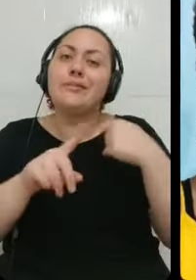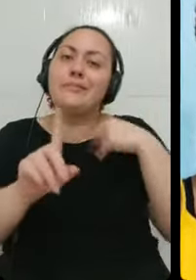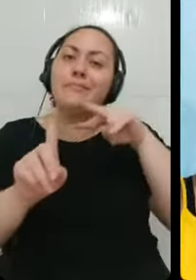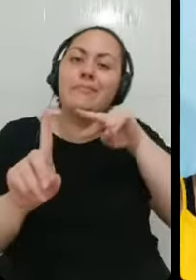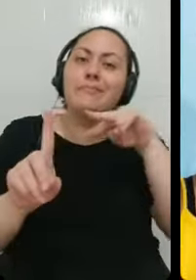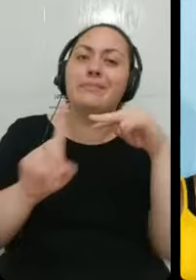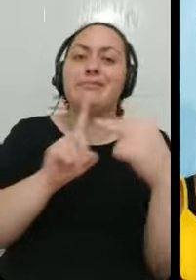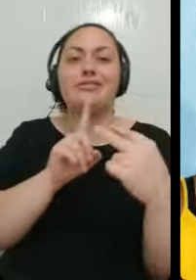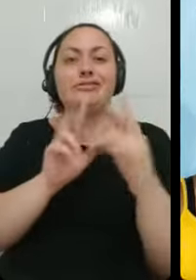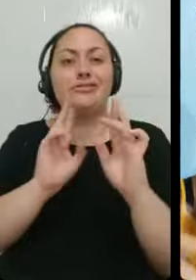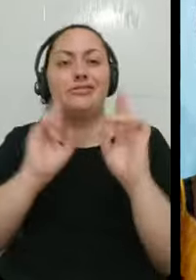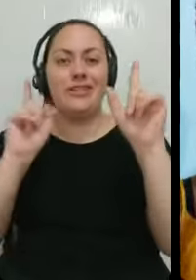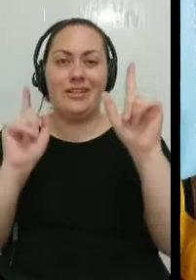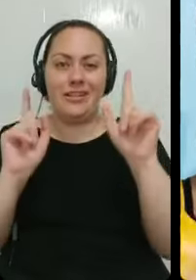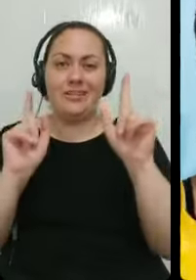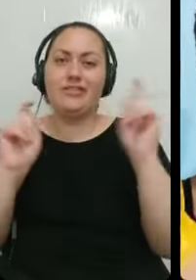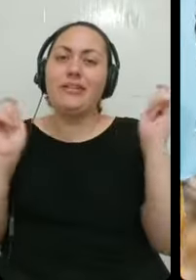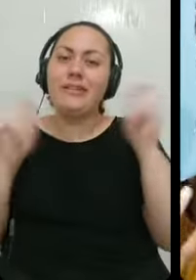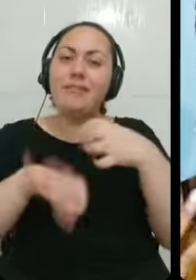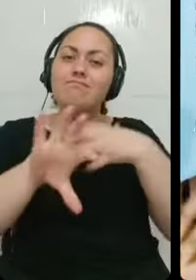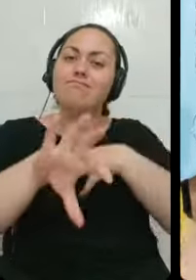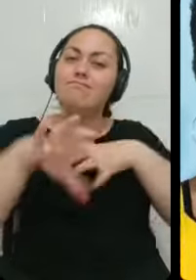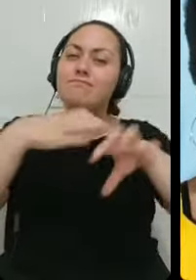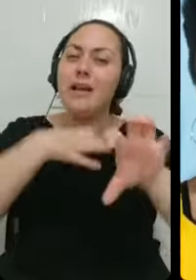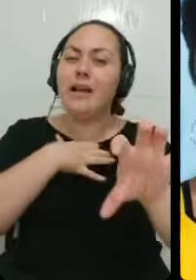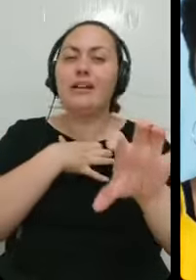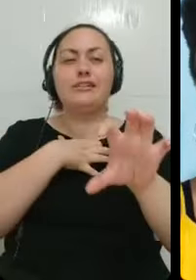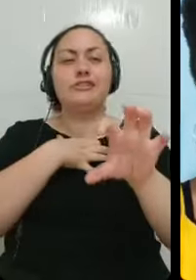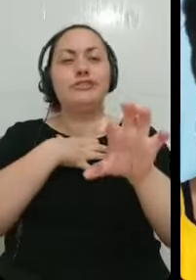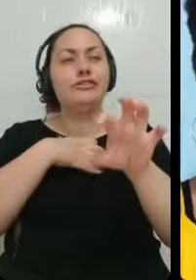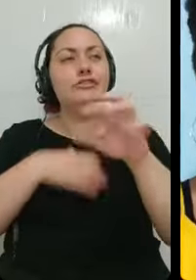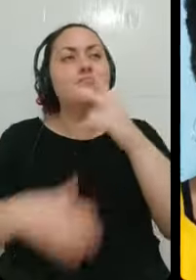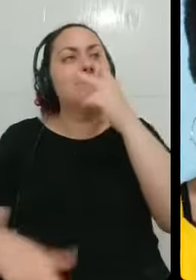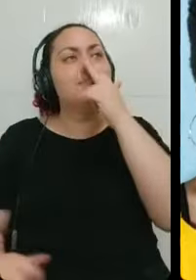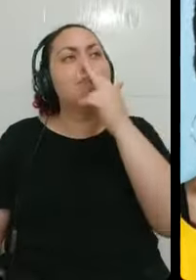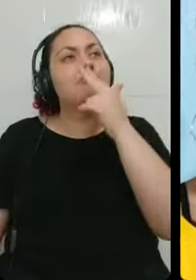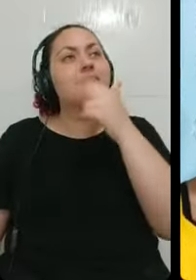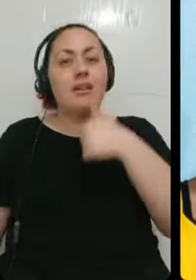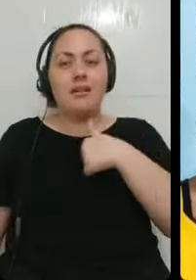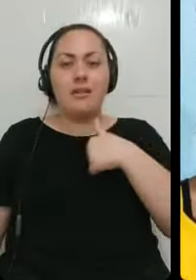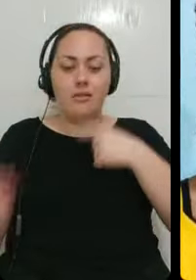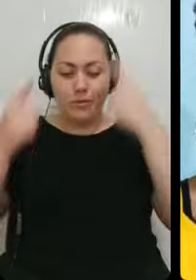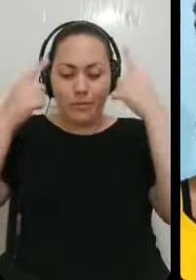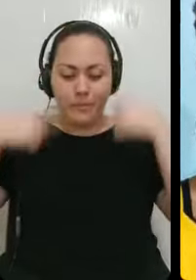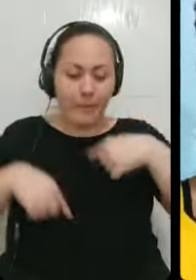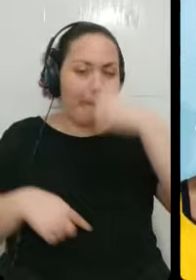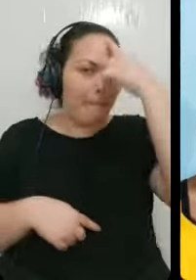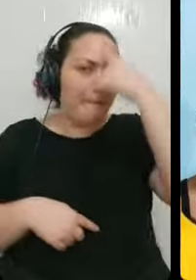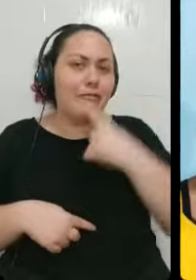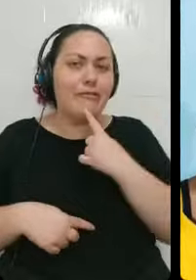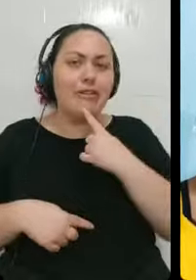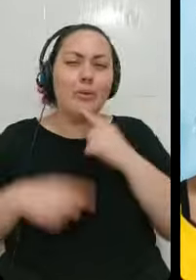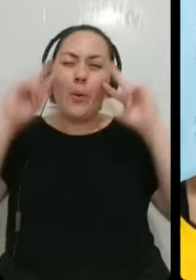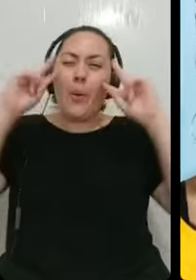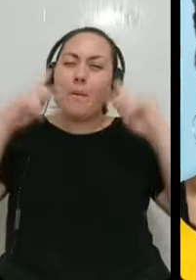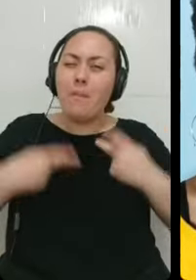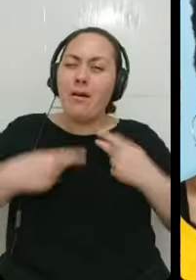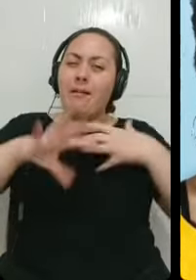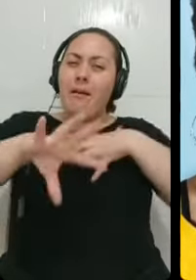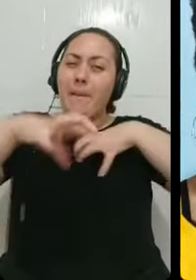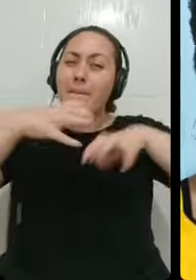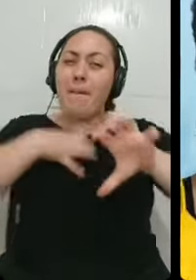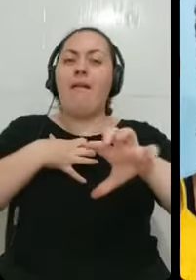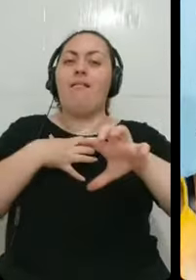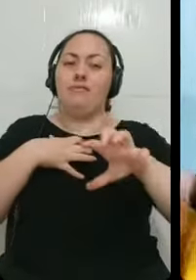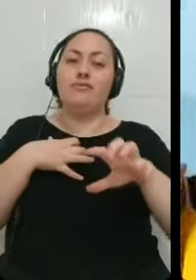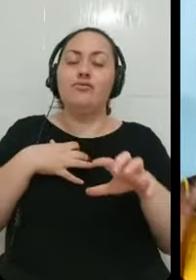também em relação à empatia, tu ter esse lado mais humano, eu acho que desenvolveu muito, assim. Tu vê as coisas de uma forma realmente diferente,